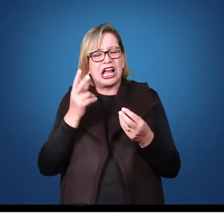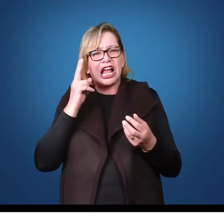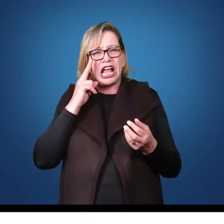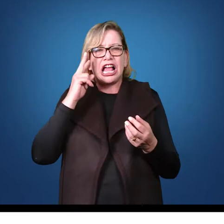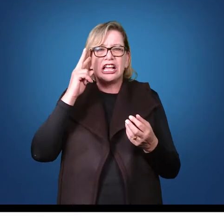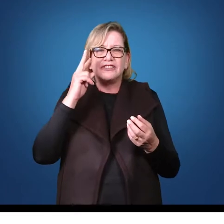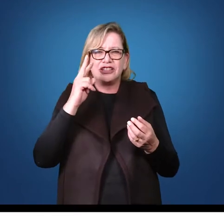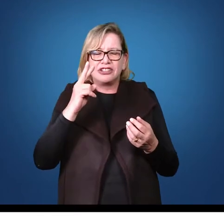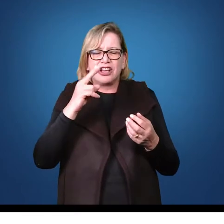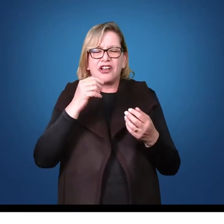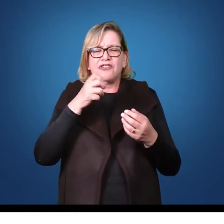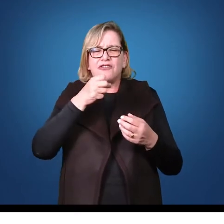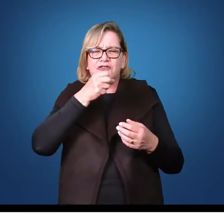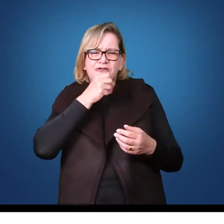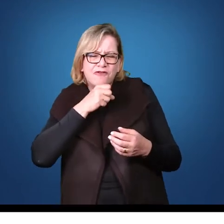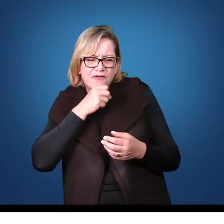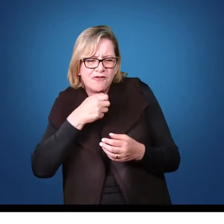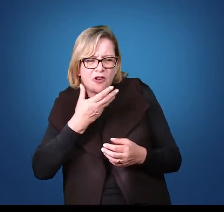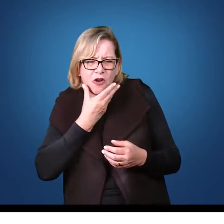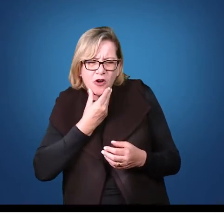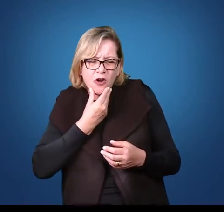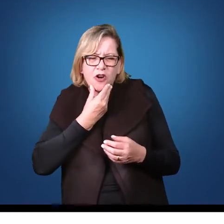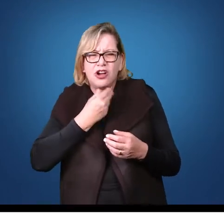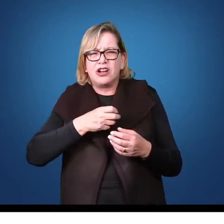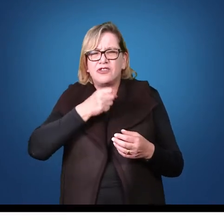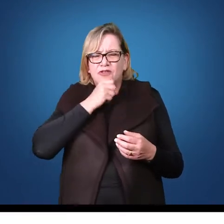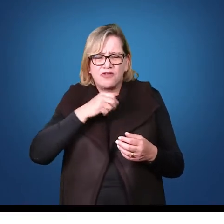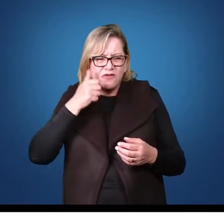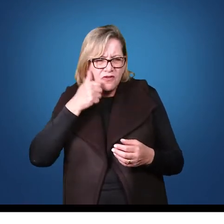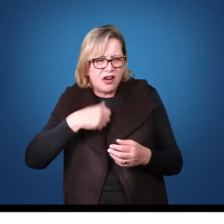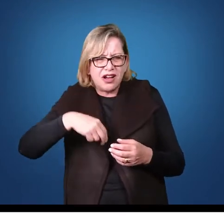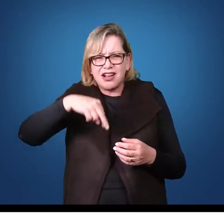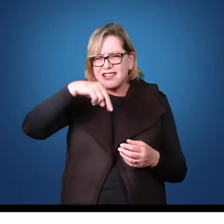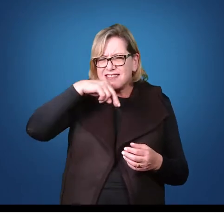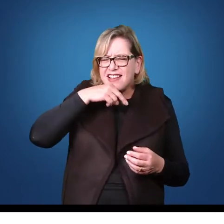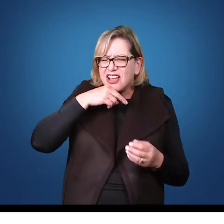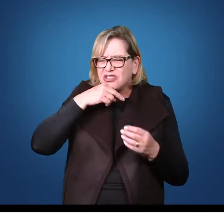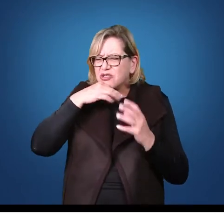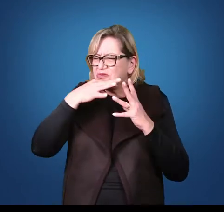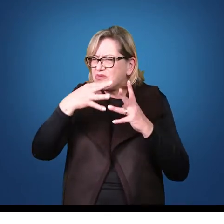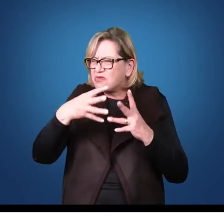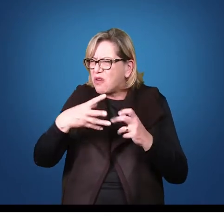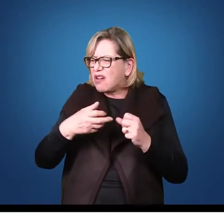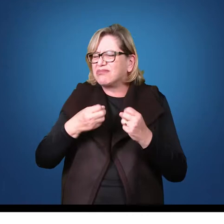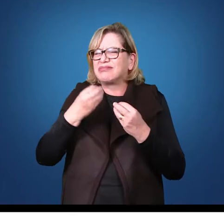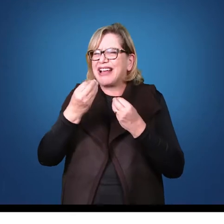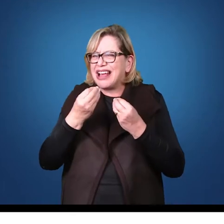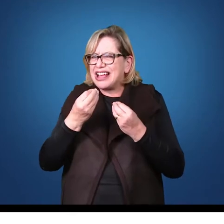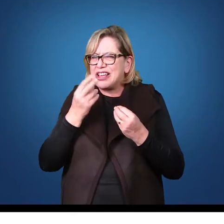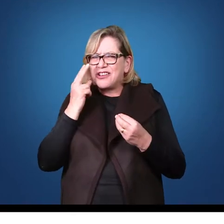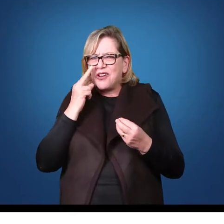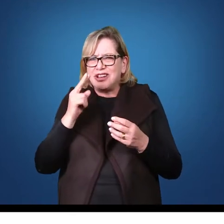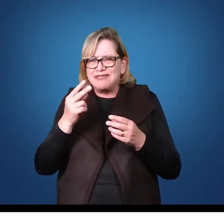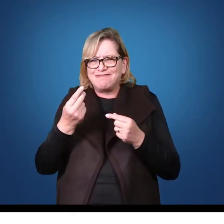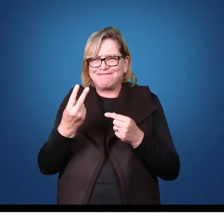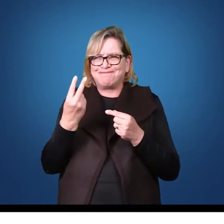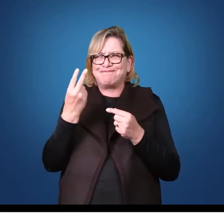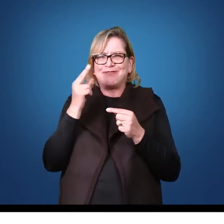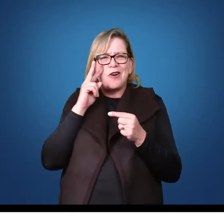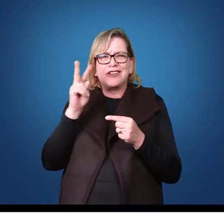Olha só, vovô, vovó, netinhos. Será que agora você... Veja, vovô. Olha para